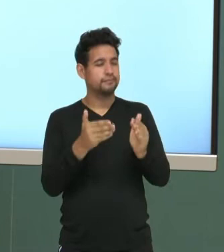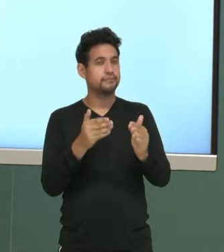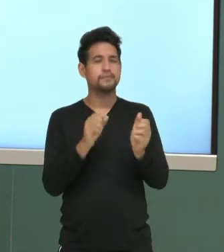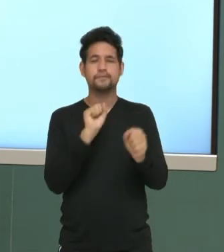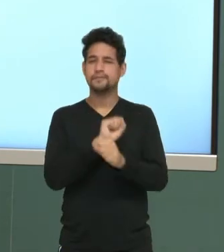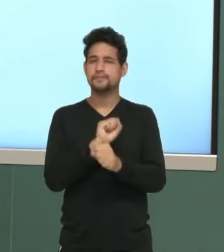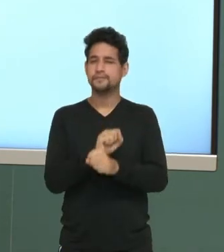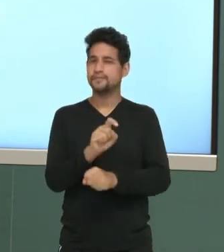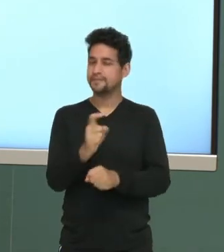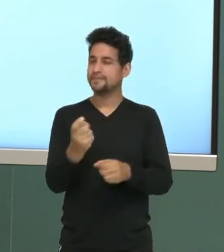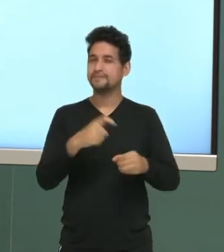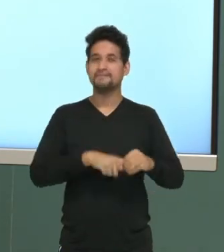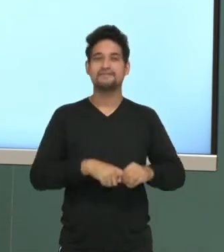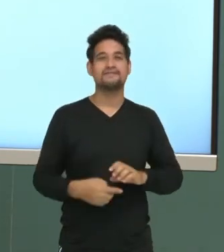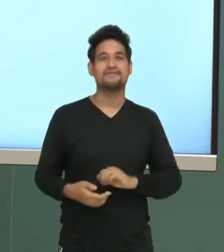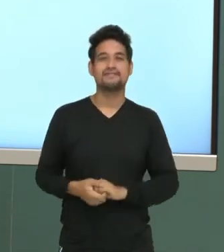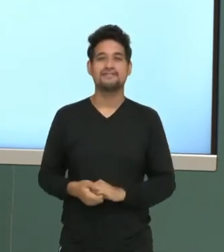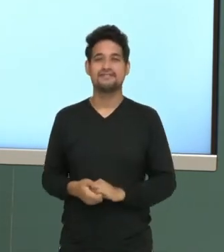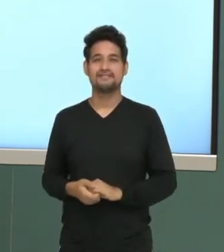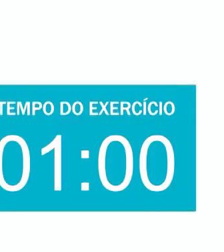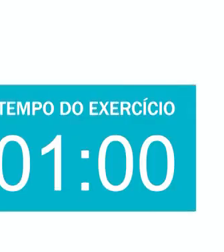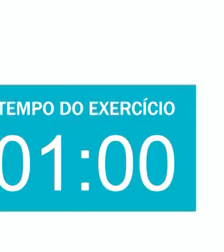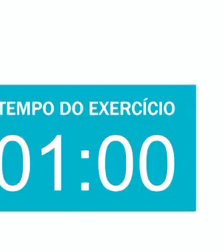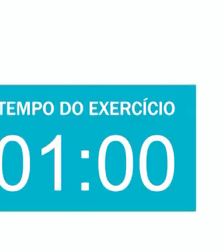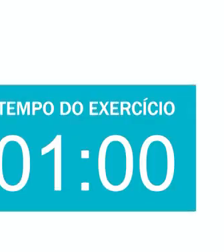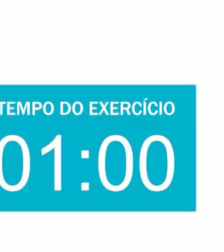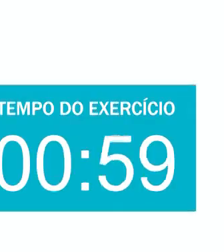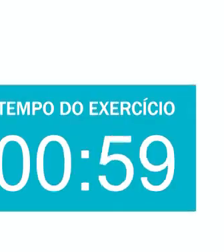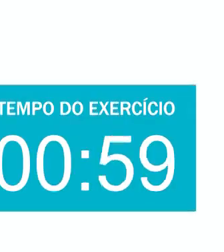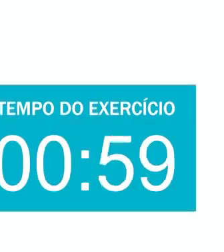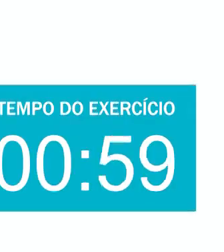dar um tempinho e já retorno.